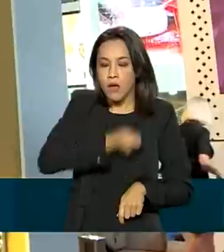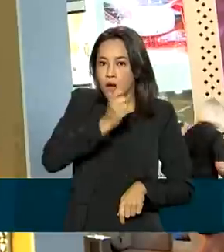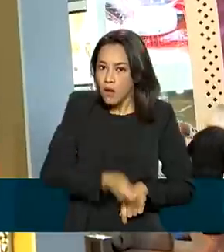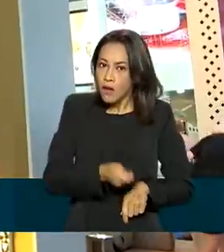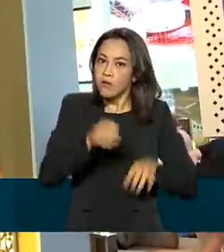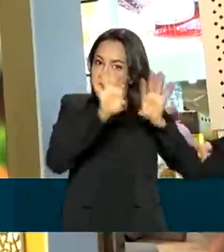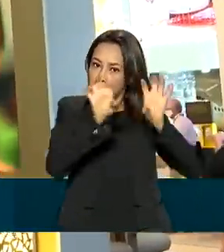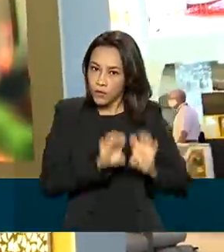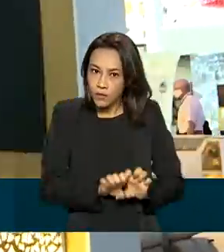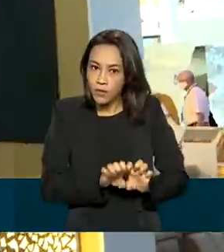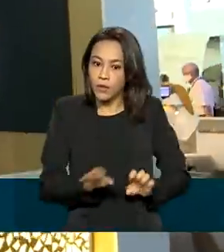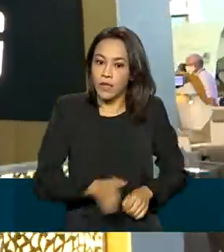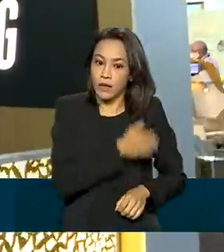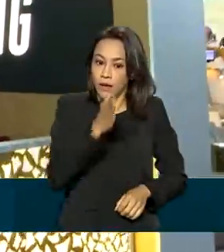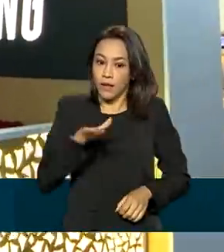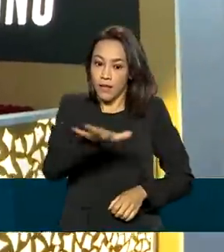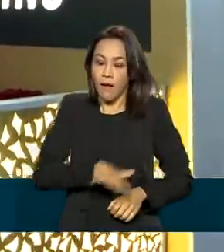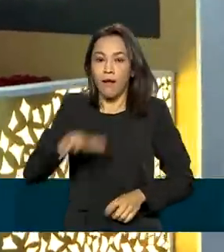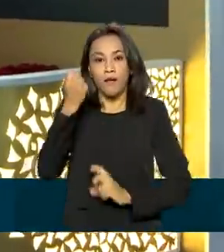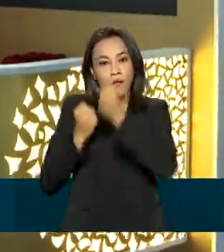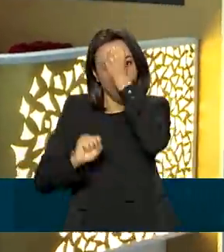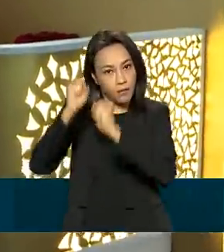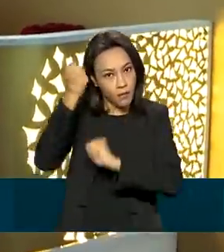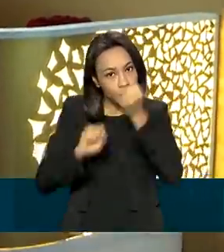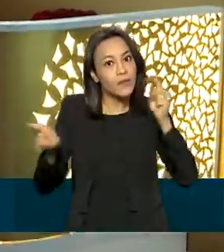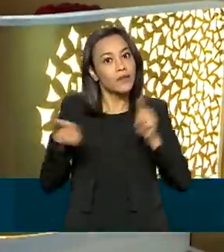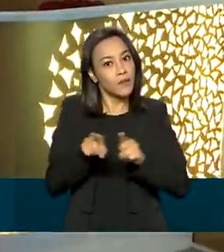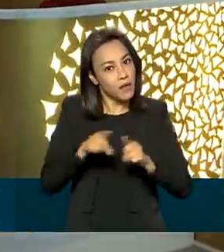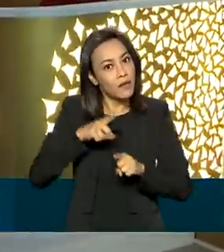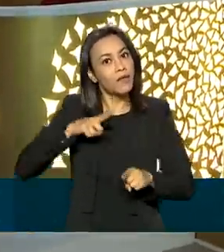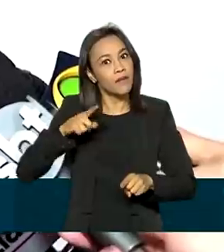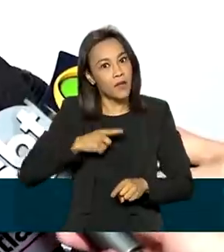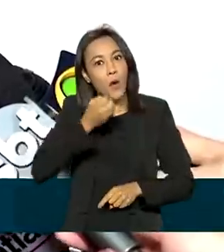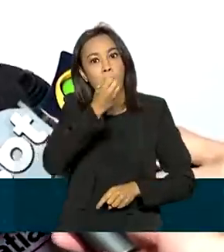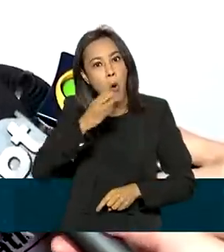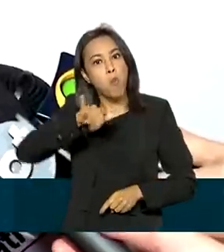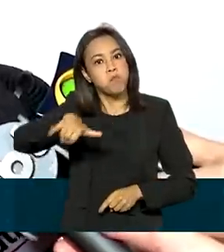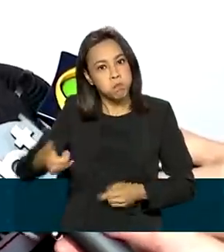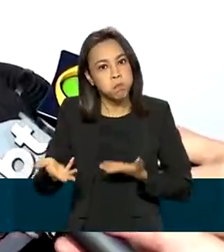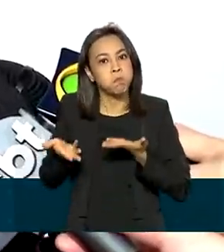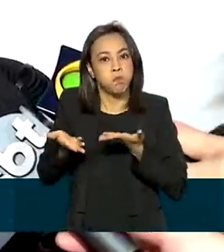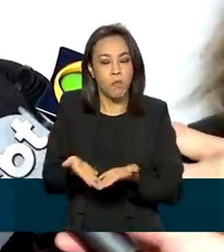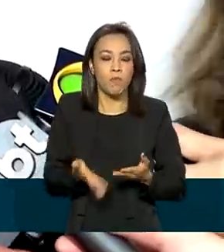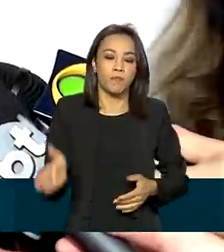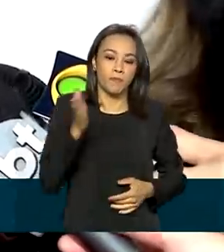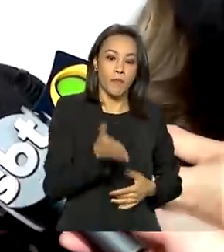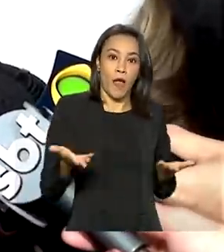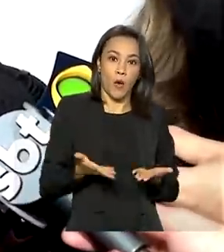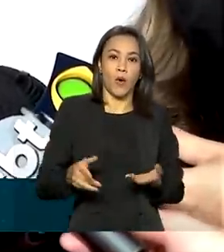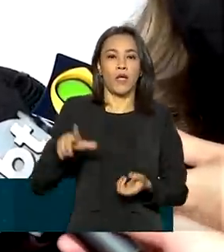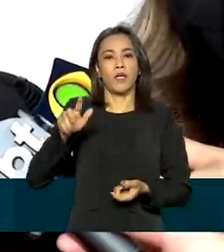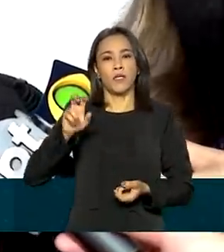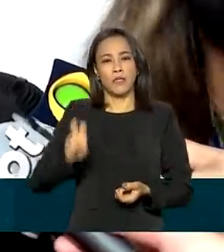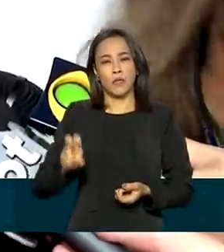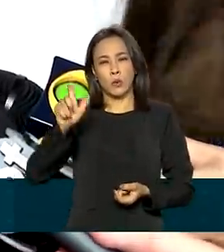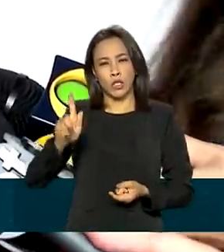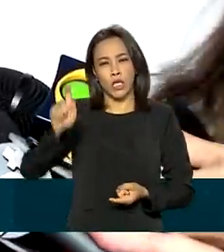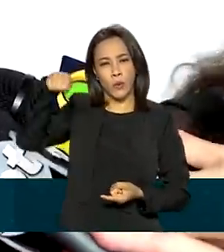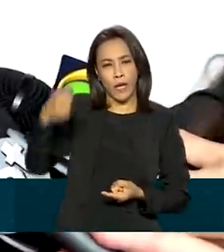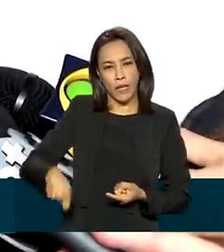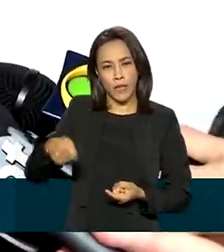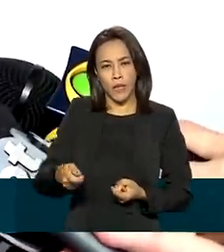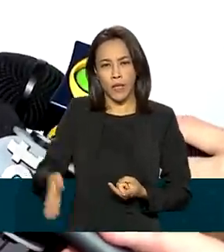infraestrutura o Setor de Indústrias também será beneficiado agora leilão de 5g a